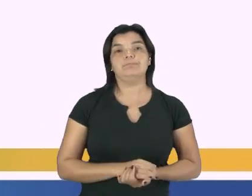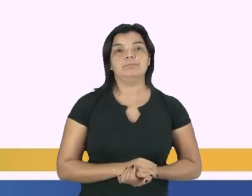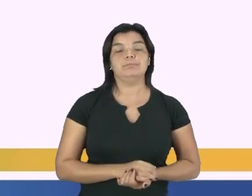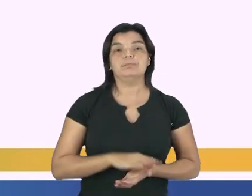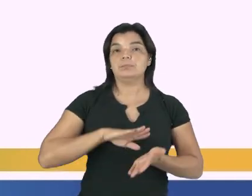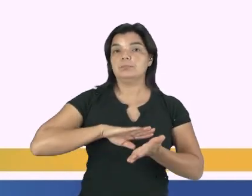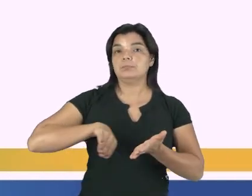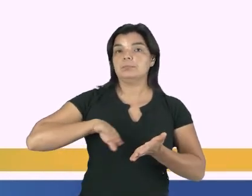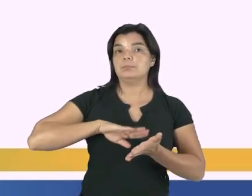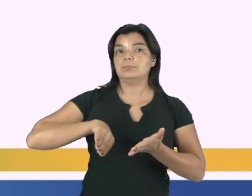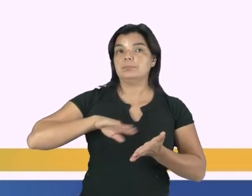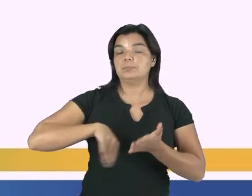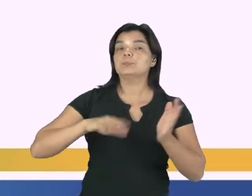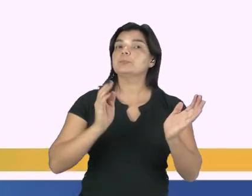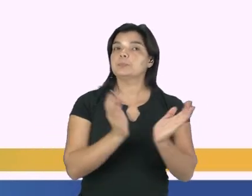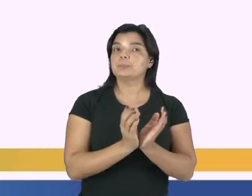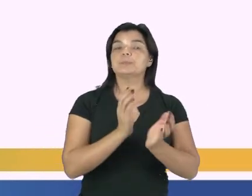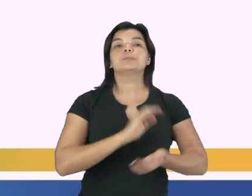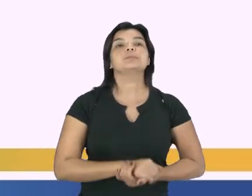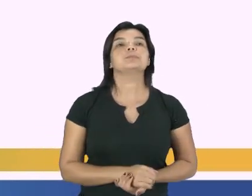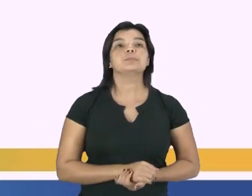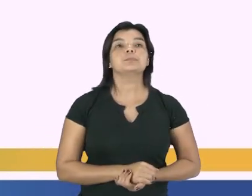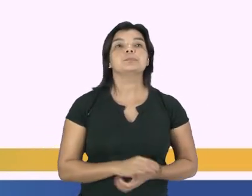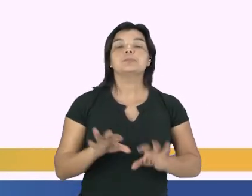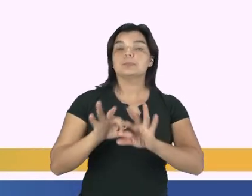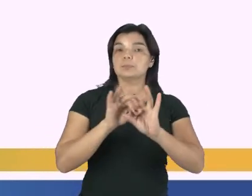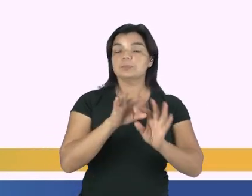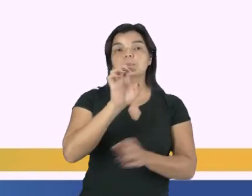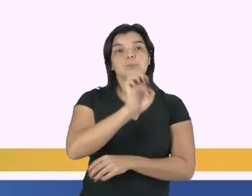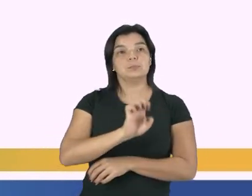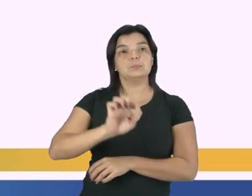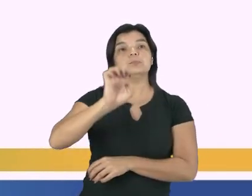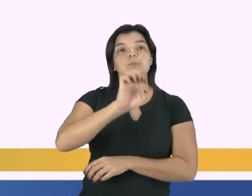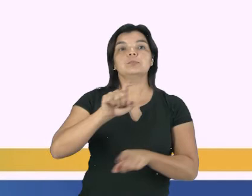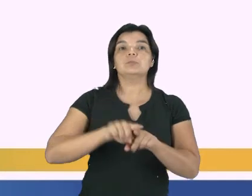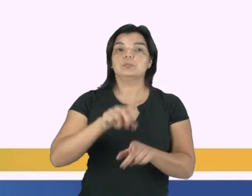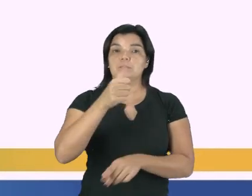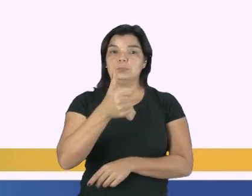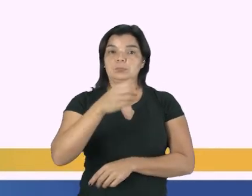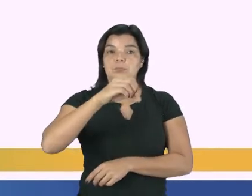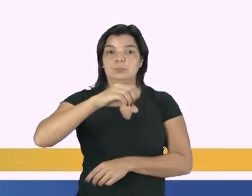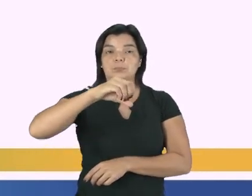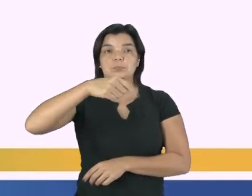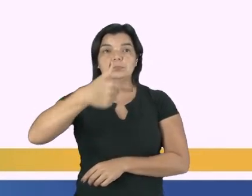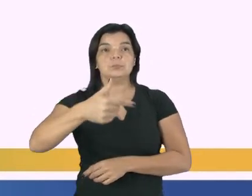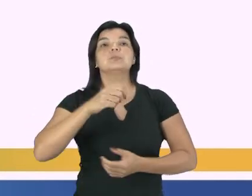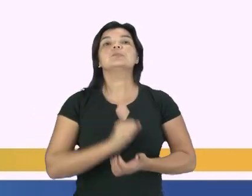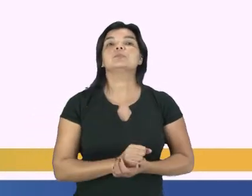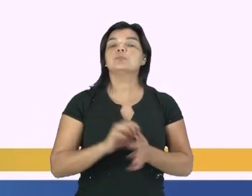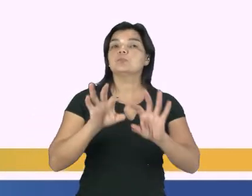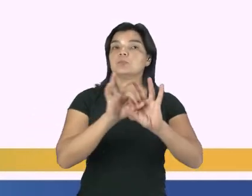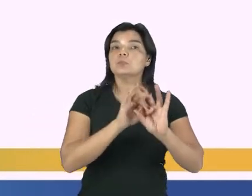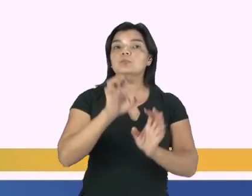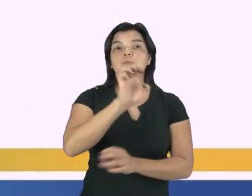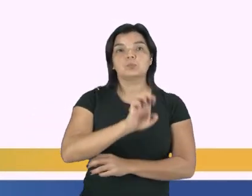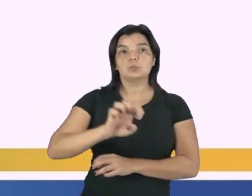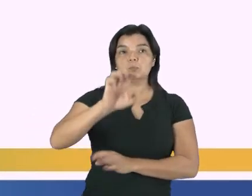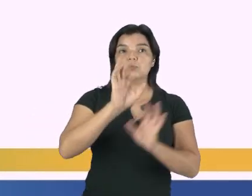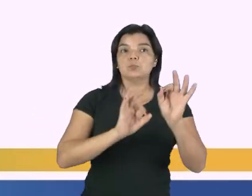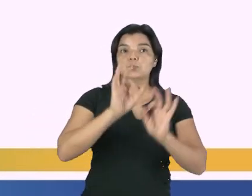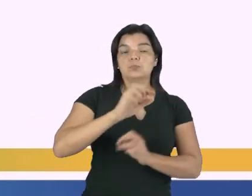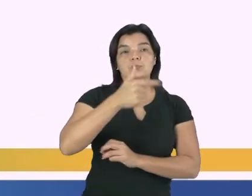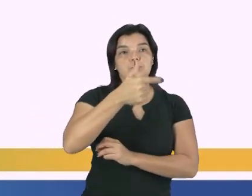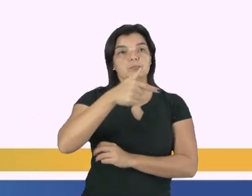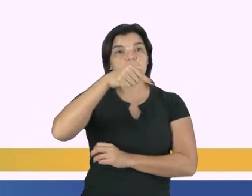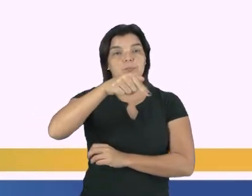foi retirada do bloco. A União Europeia, efetivada em 1992, a União Europeia é o bloco formado